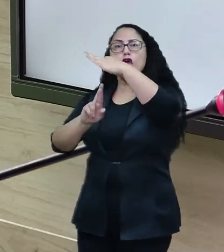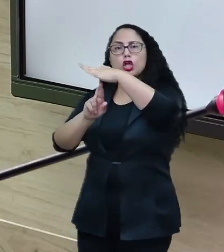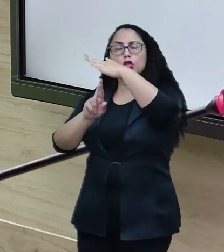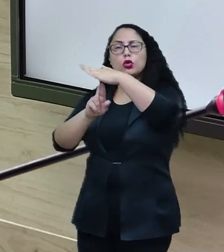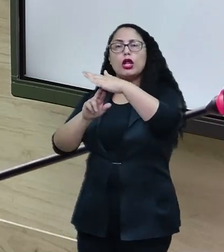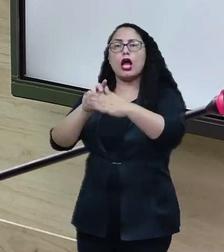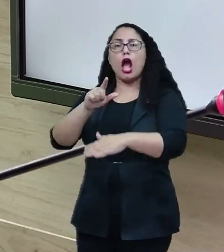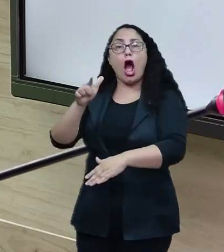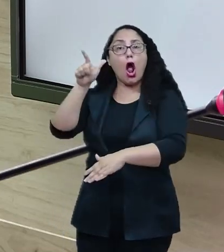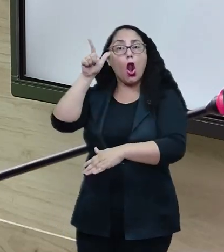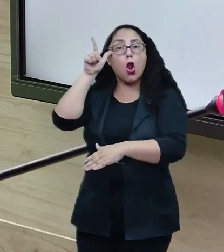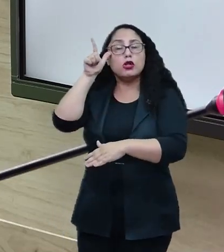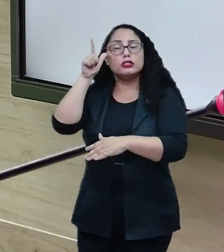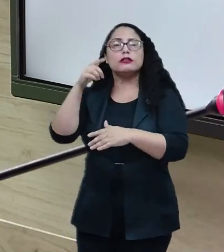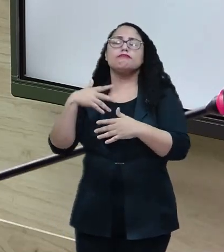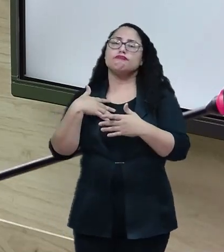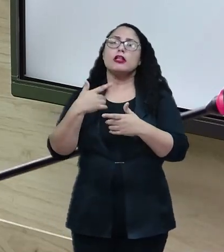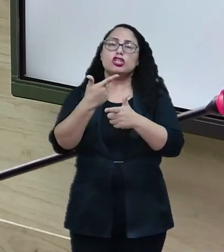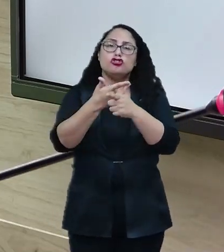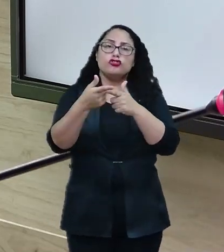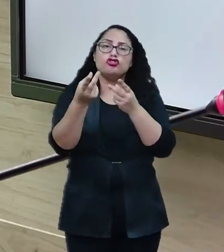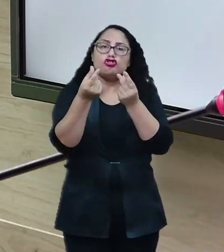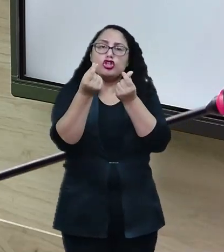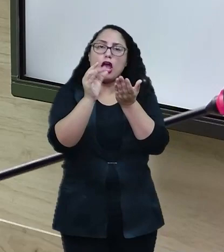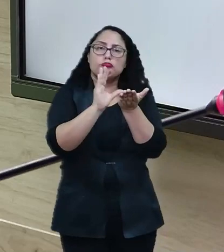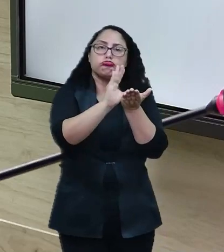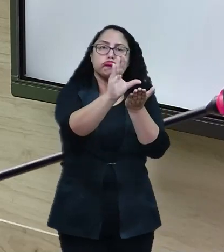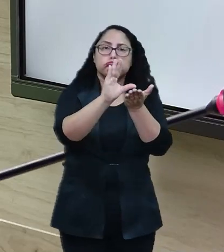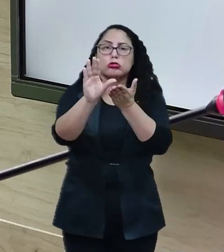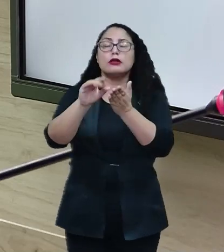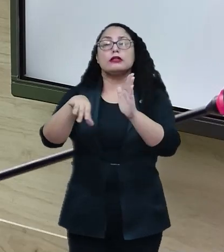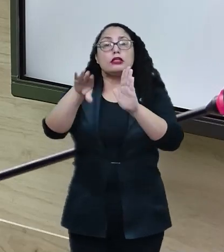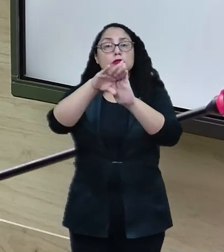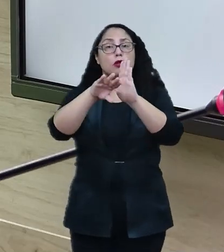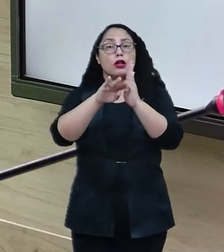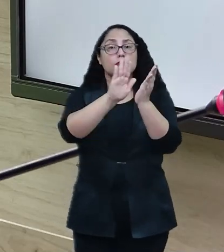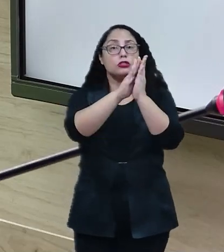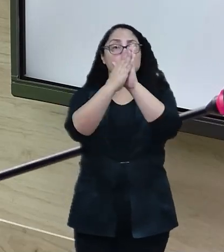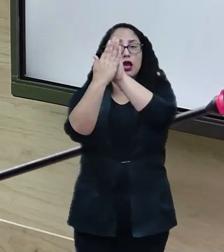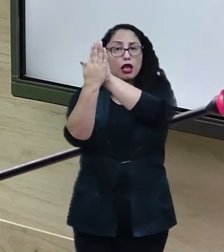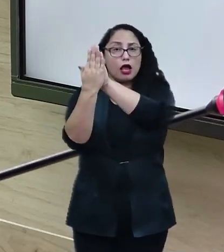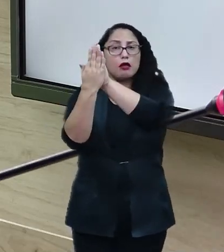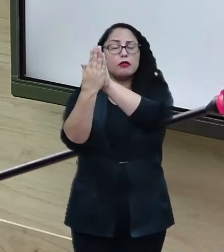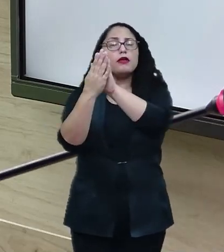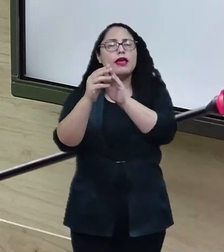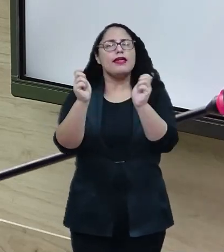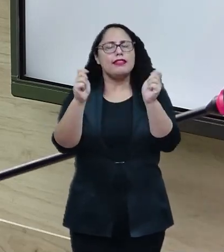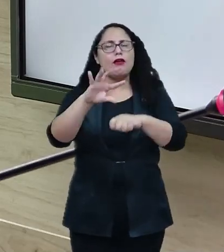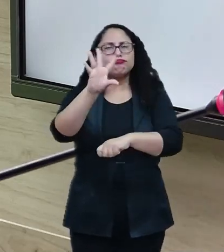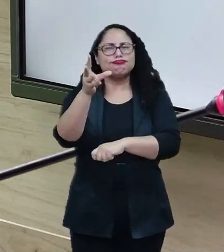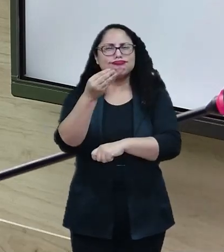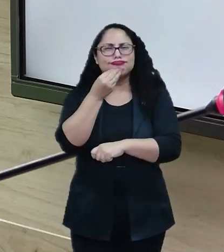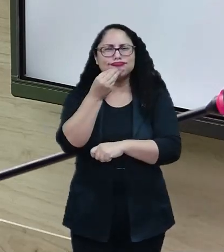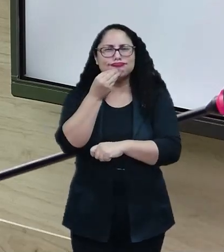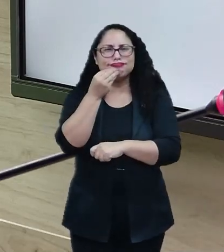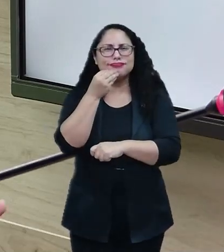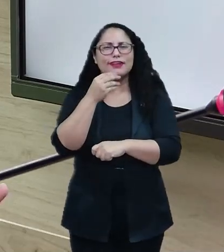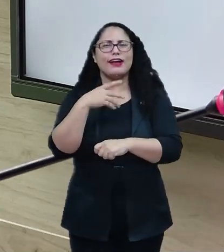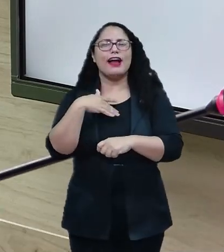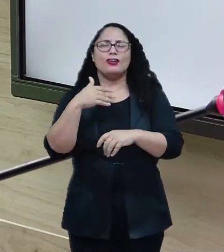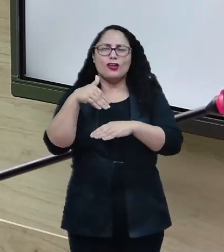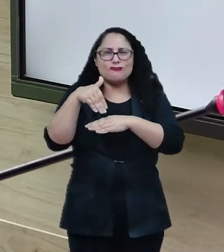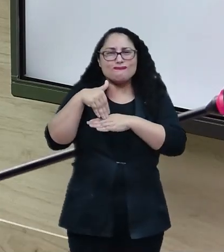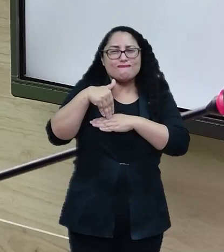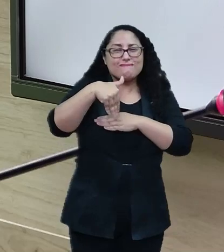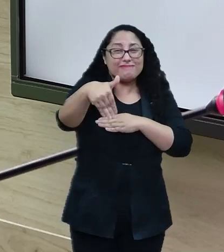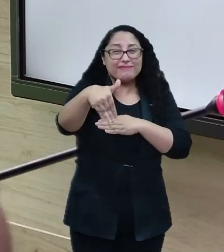né, a Luciana, dividiram as despesas, né, desse programa de intercâmbio e foi possível, né, a gente dar o